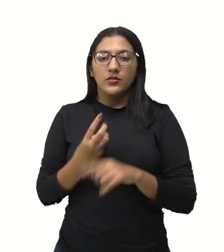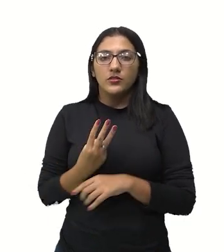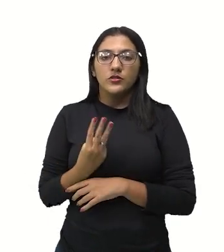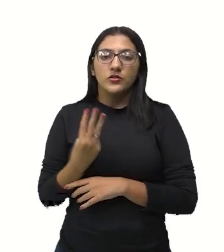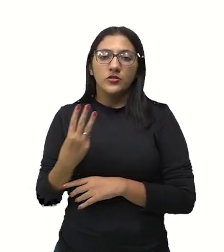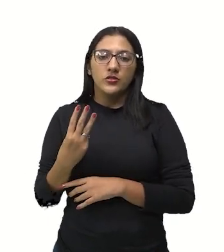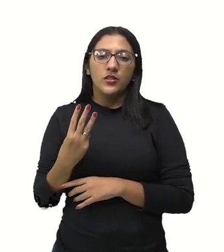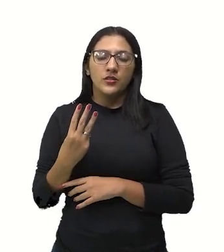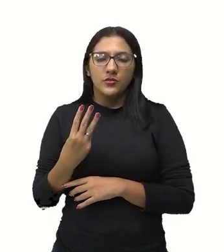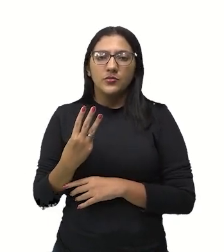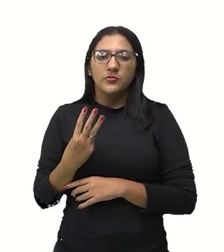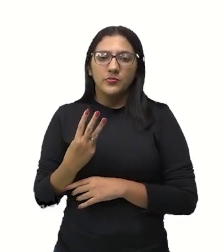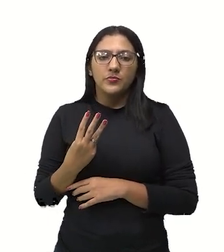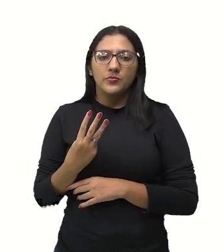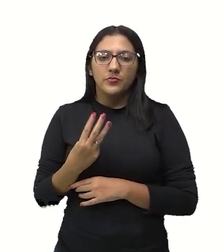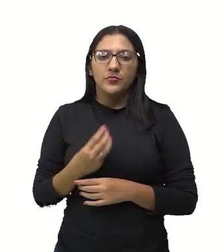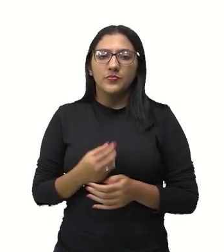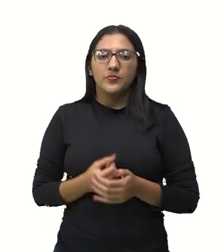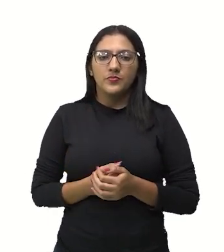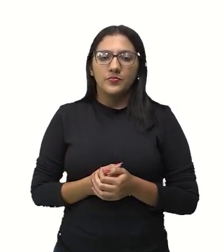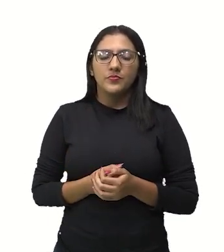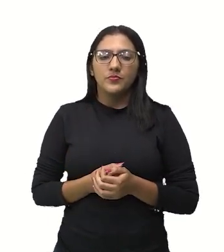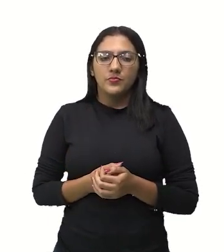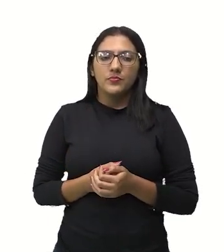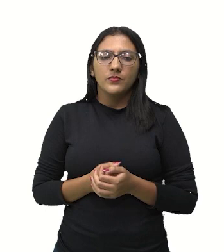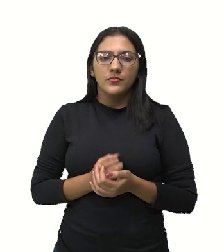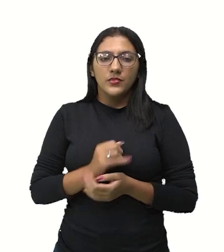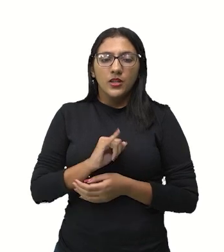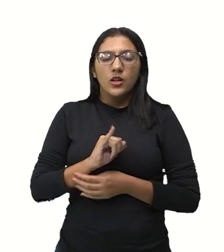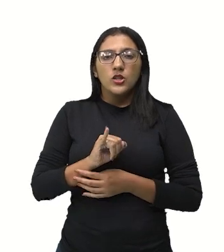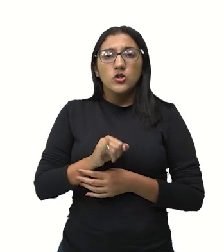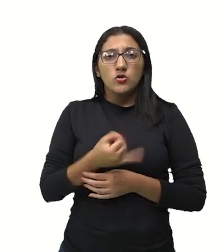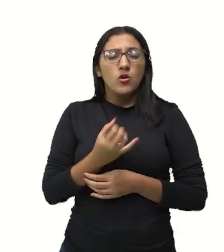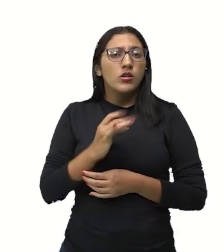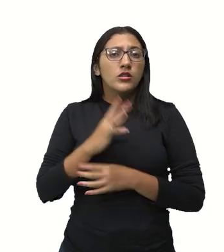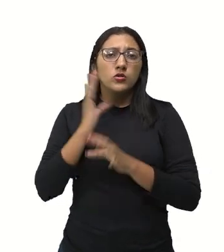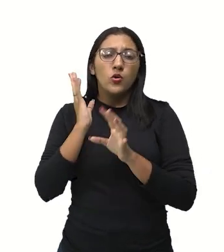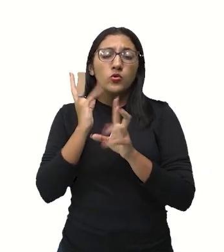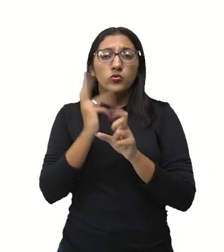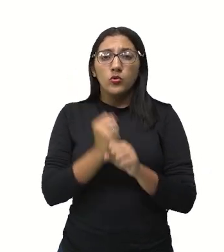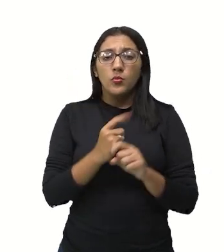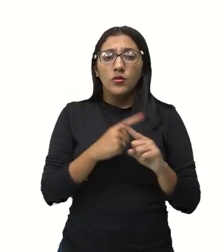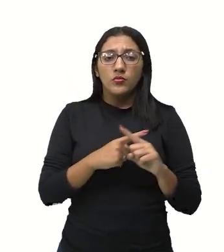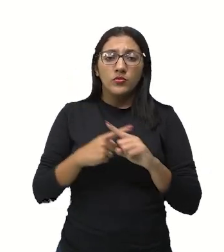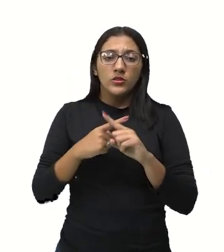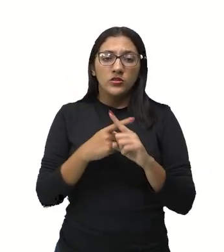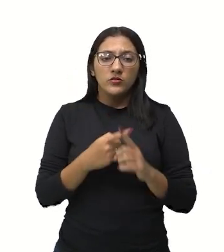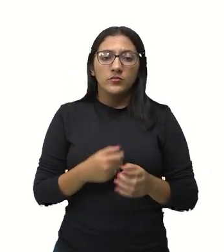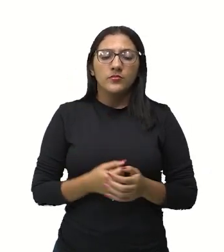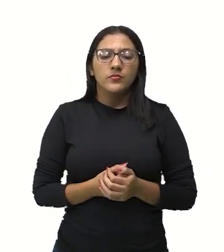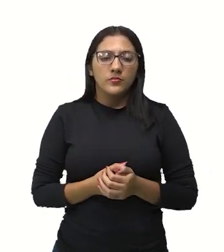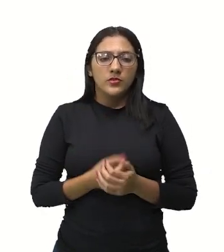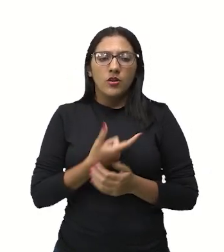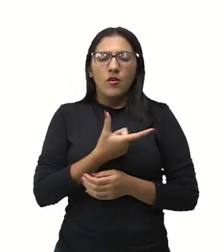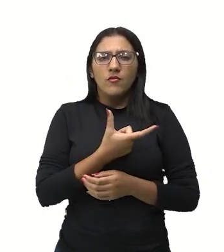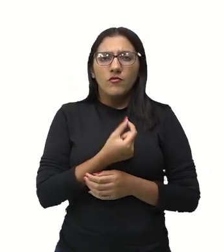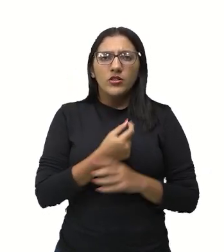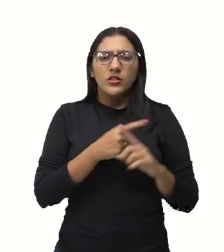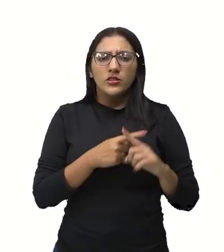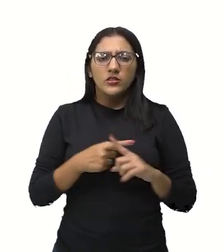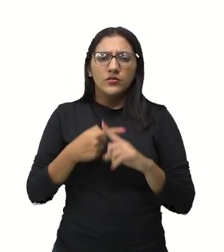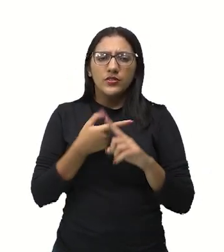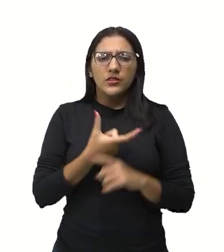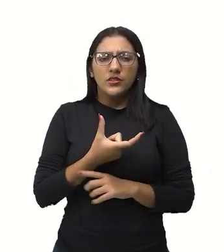1 não precisa a gente colocar, tá, alunos? E aí, ó, é só fazer o cálculo. 20 vezes 20 é